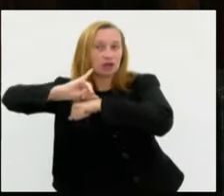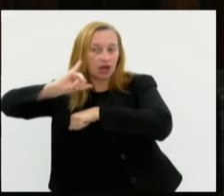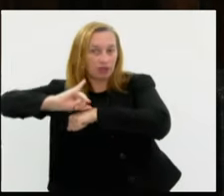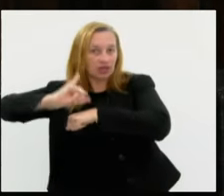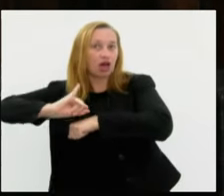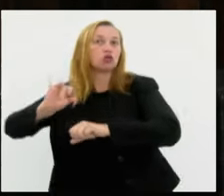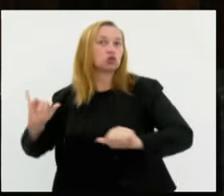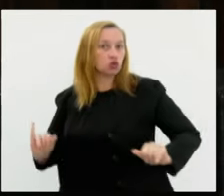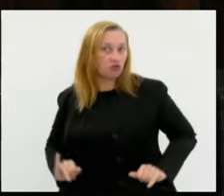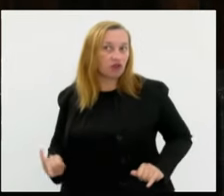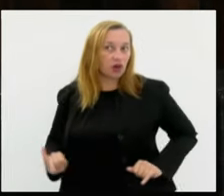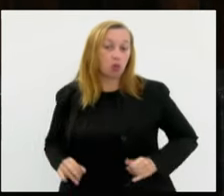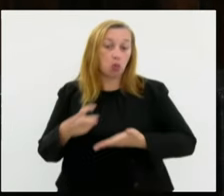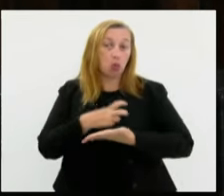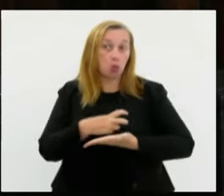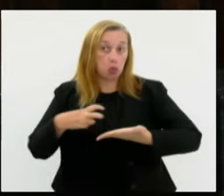judiciais.